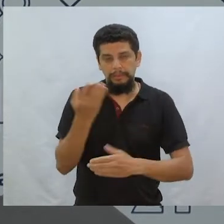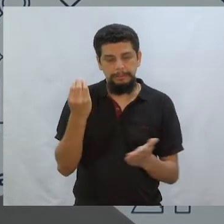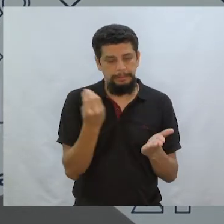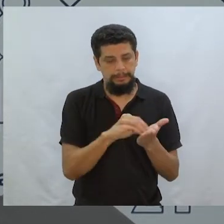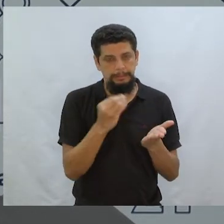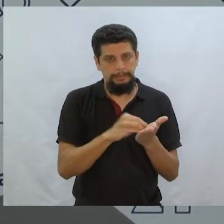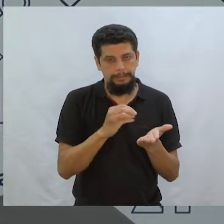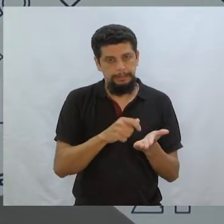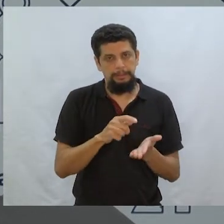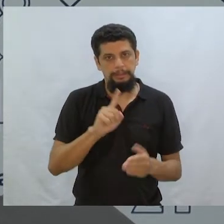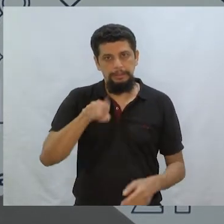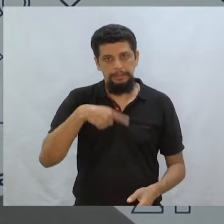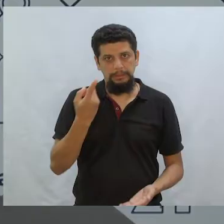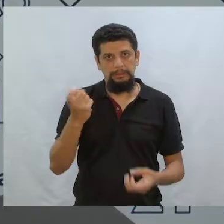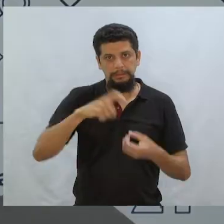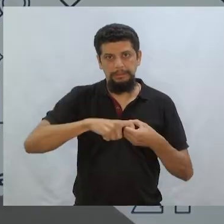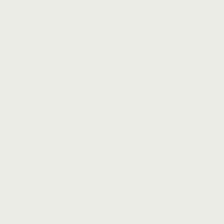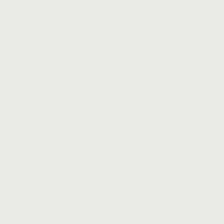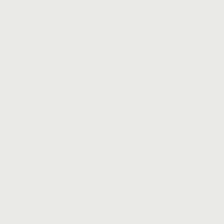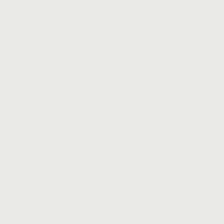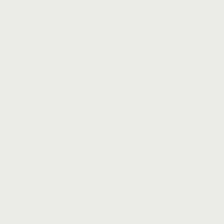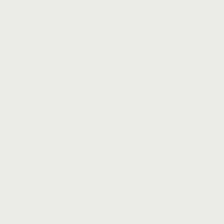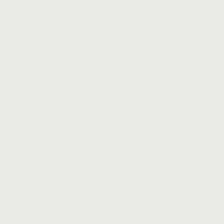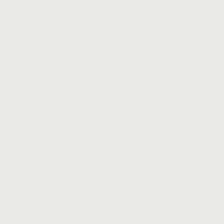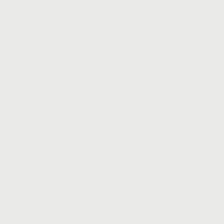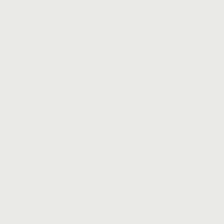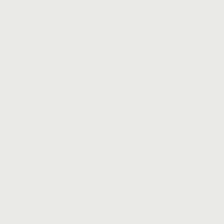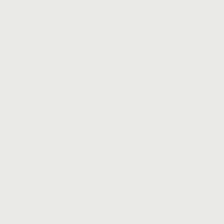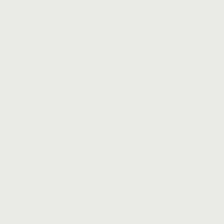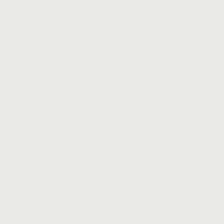colocar a sua criatividade no papel e eu volto